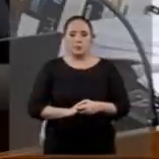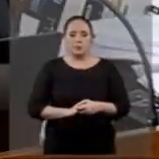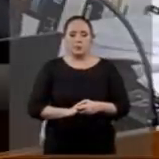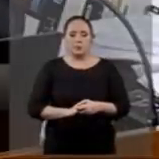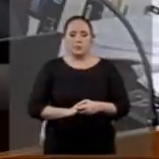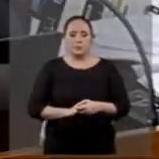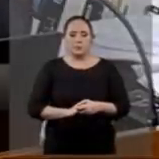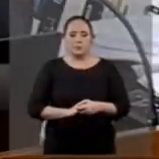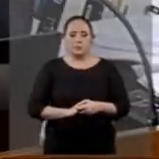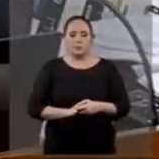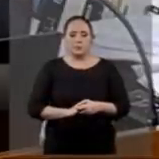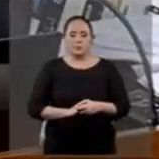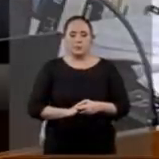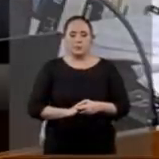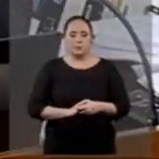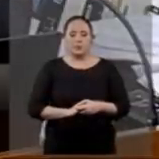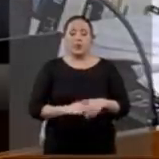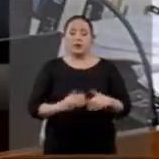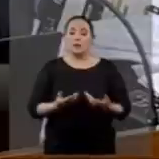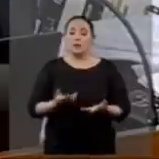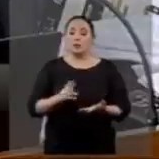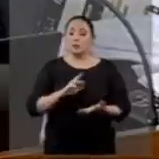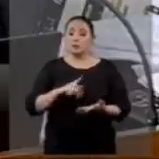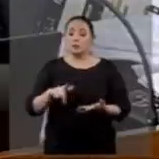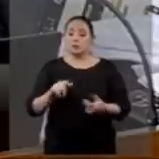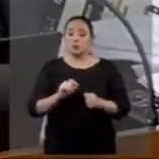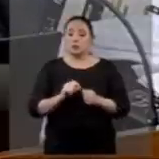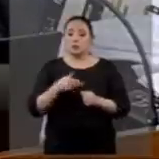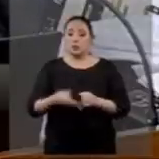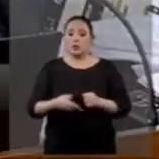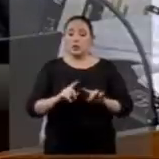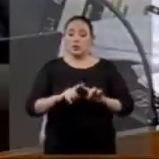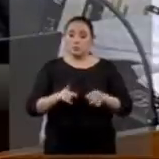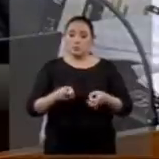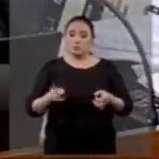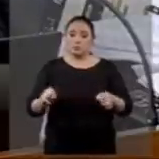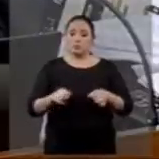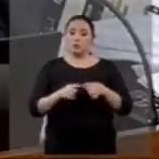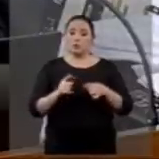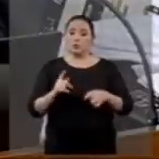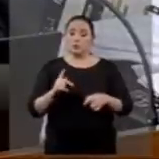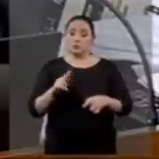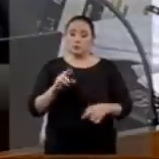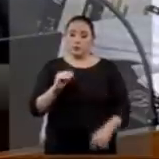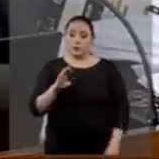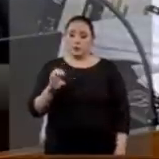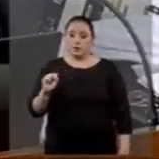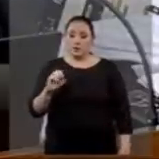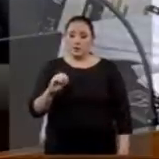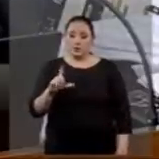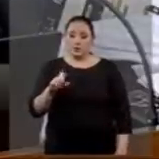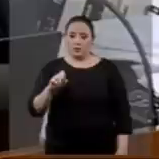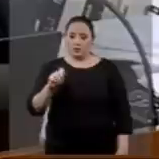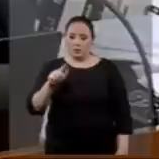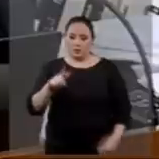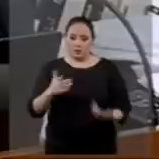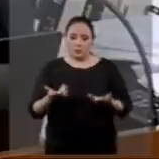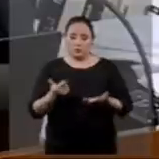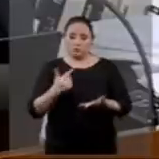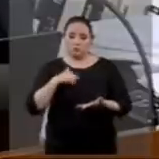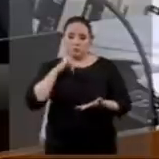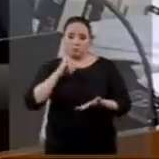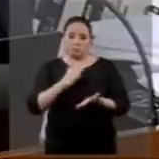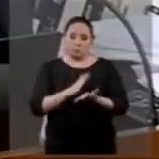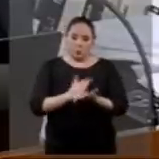sido aditado aqui, mas faz parte do devido processo legal. Por arrastamento, então, eu declaro